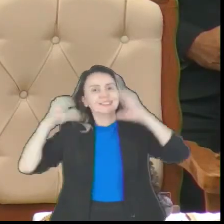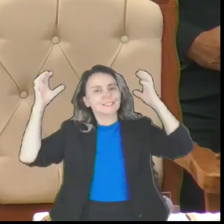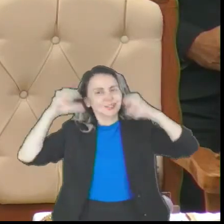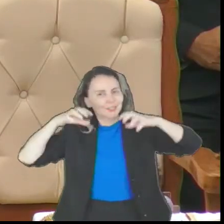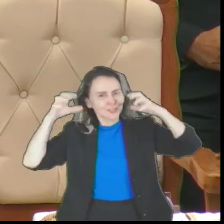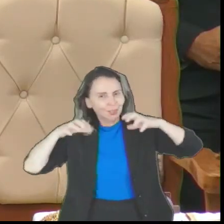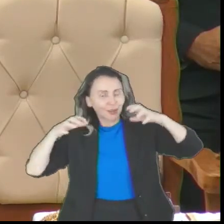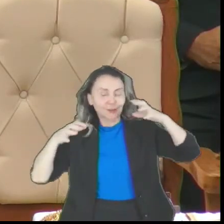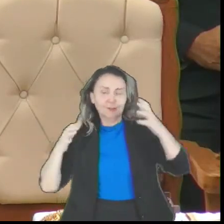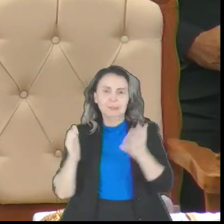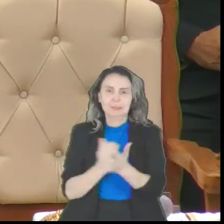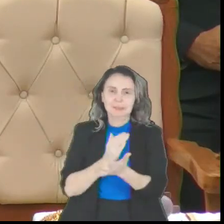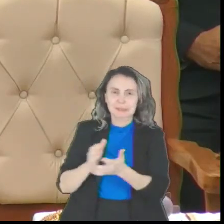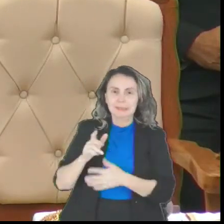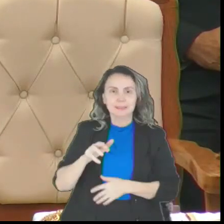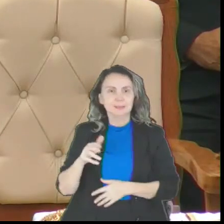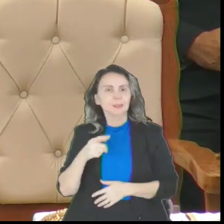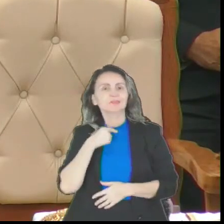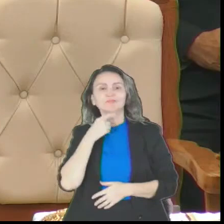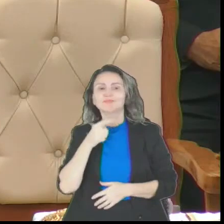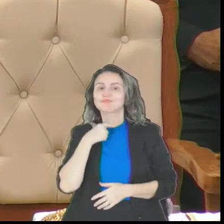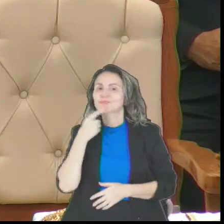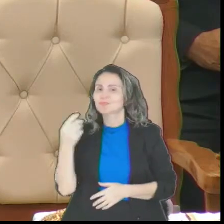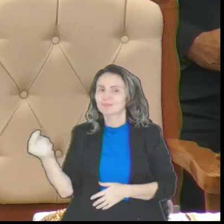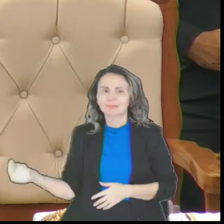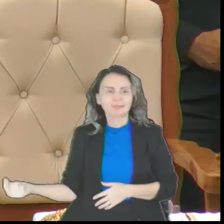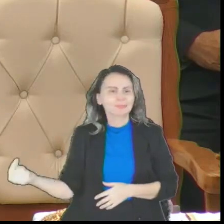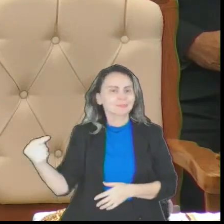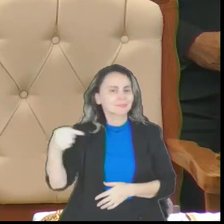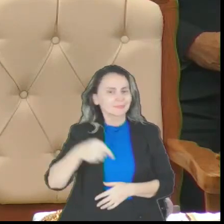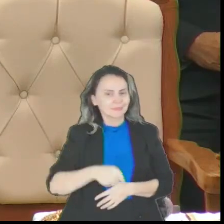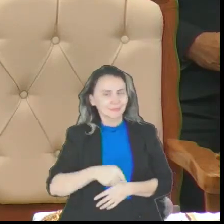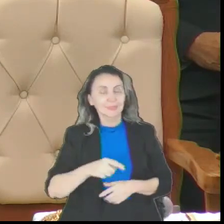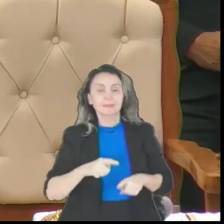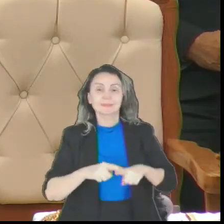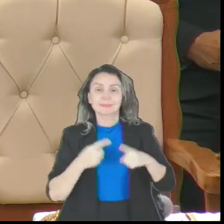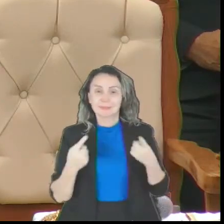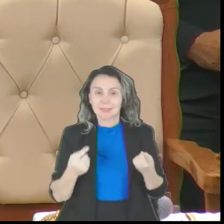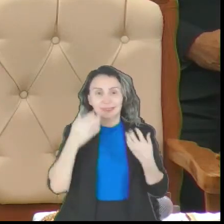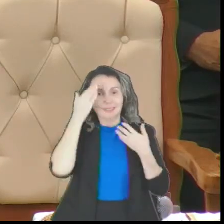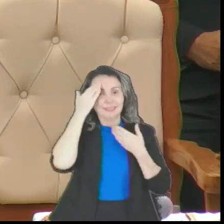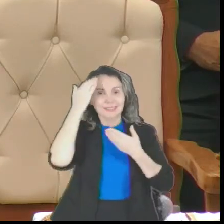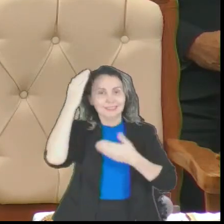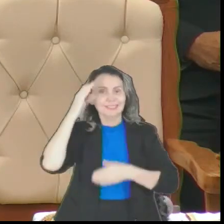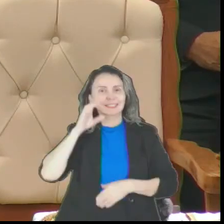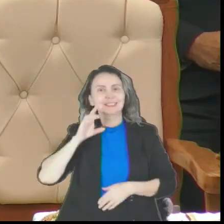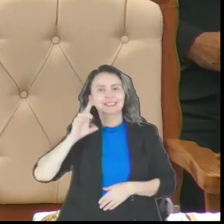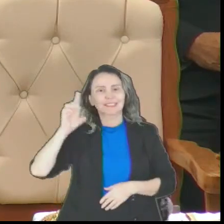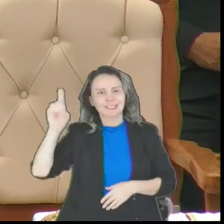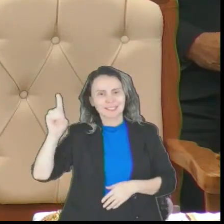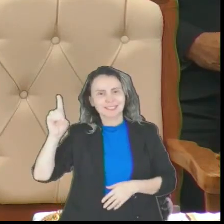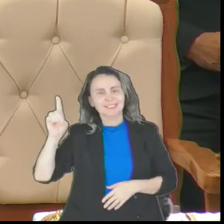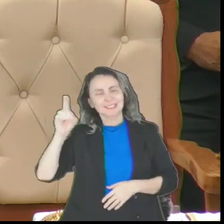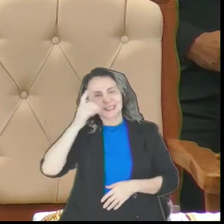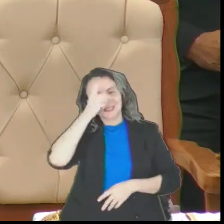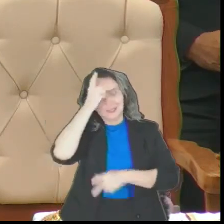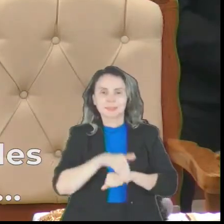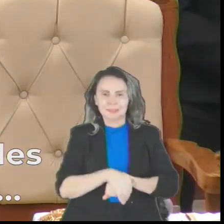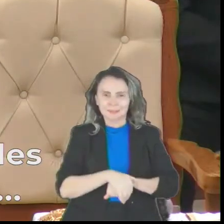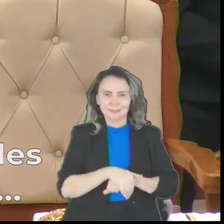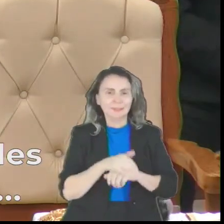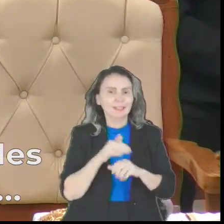puderam vir por motivos diversos, mas louvamos a Deus por aqueles que aqui chegaram.